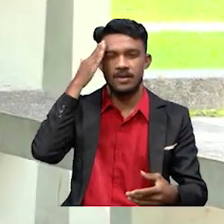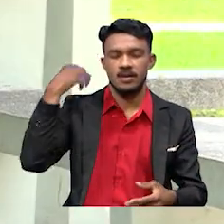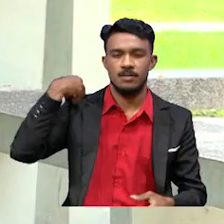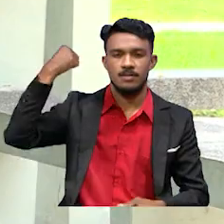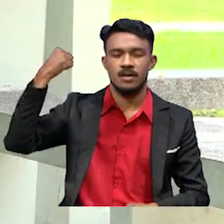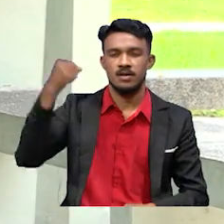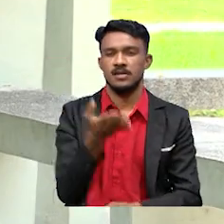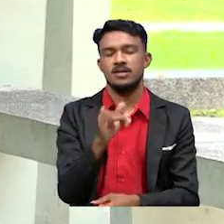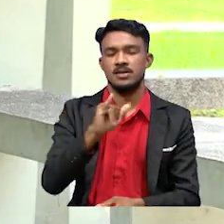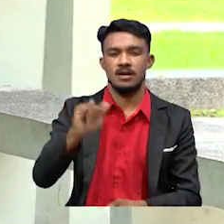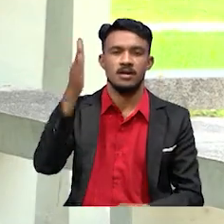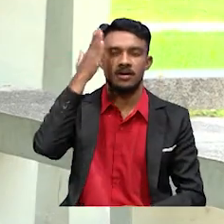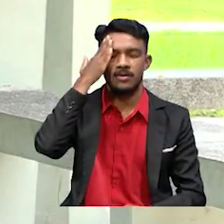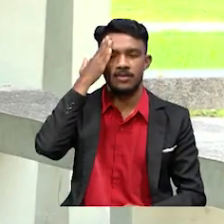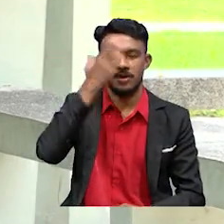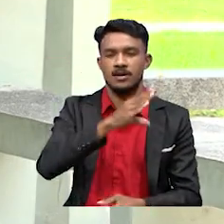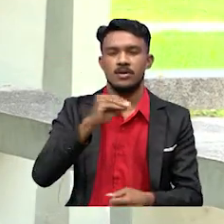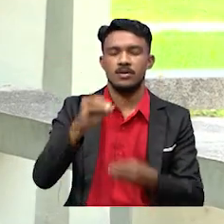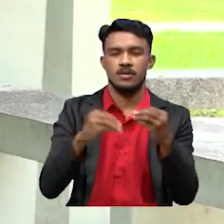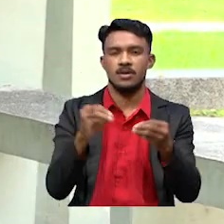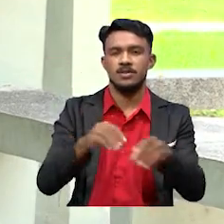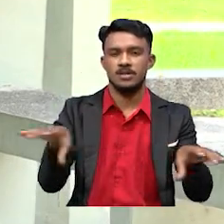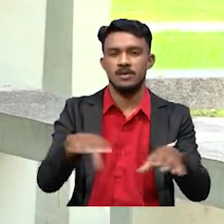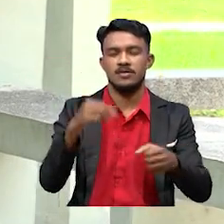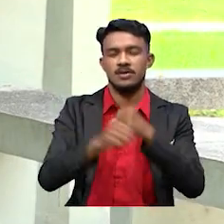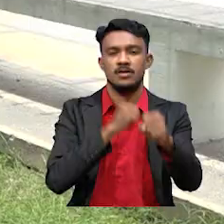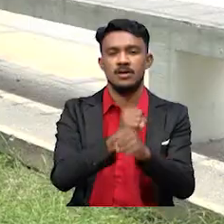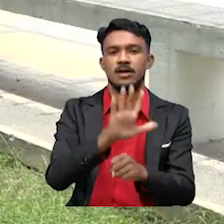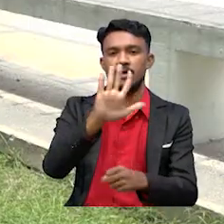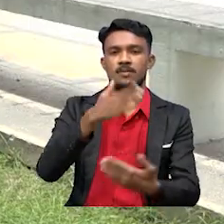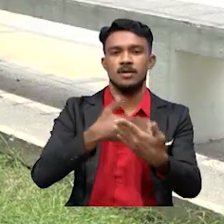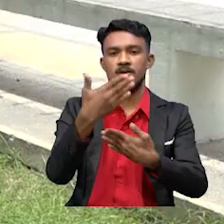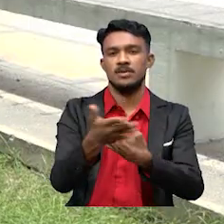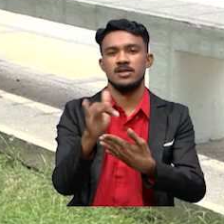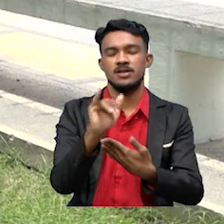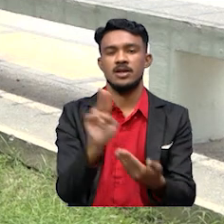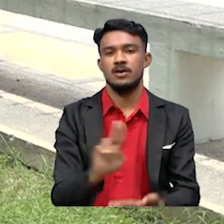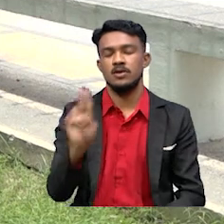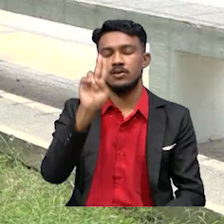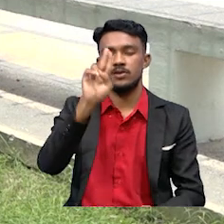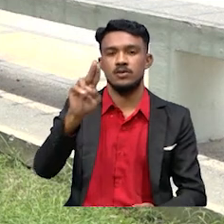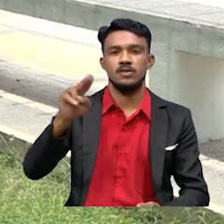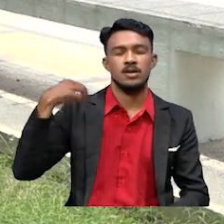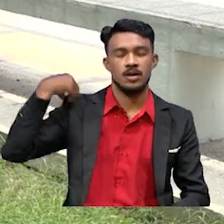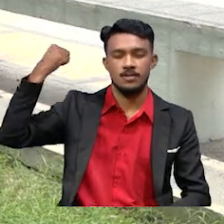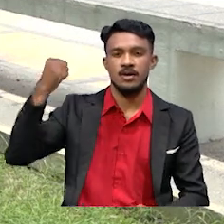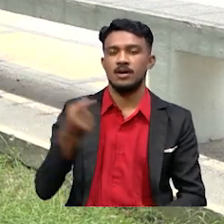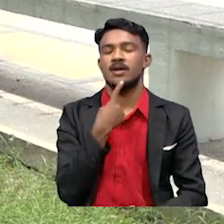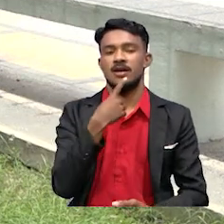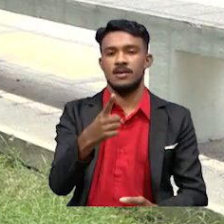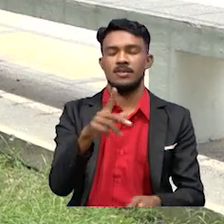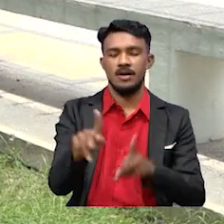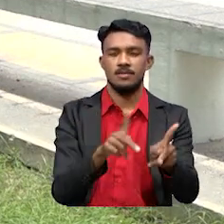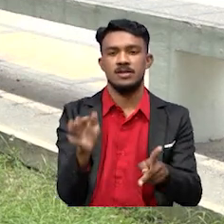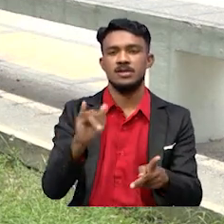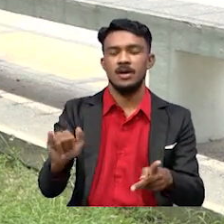vez de hato sirani plano ka visão kona ba serviço batina lima tu irmai, sira usa kampanye atau keisha bayi elektor sira saida ma kandidatu